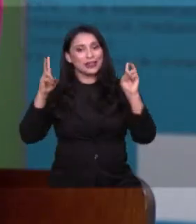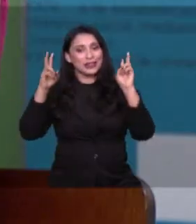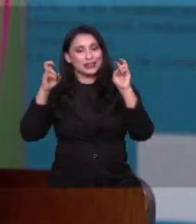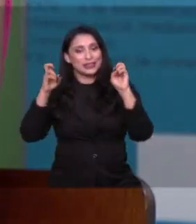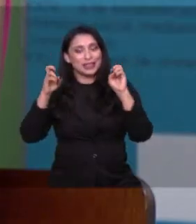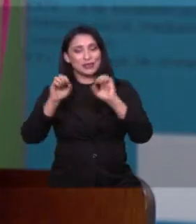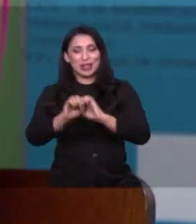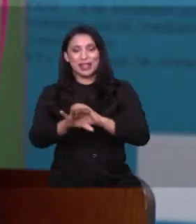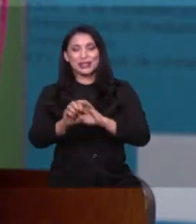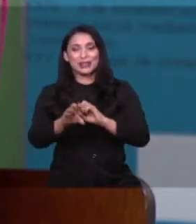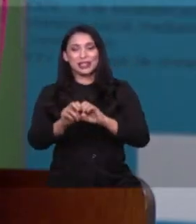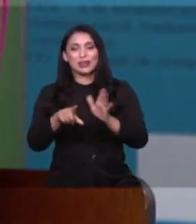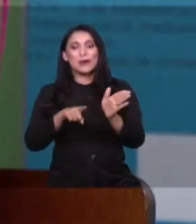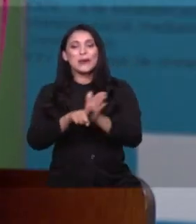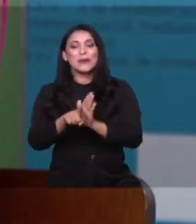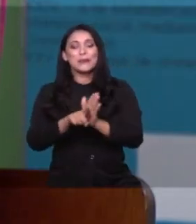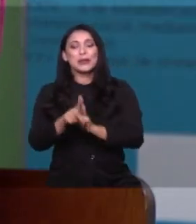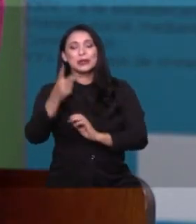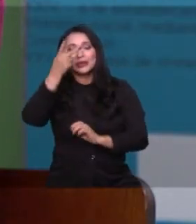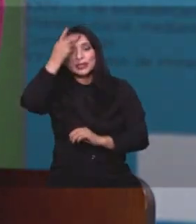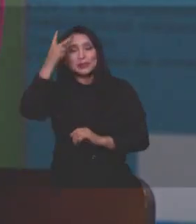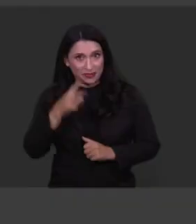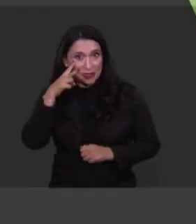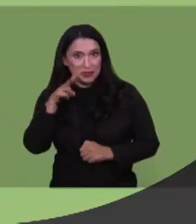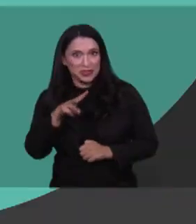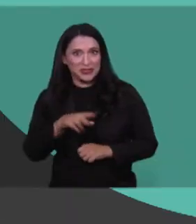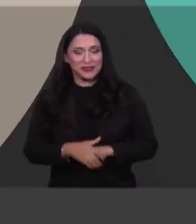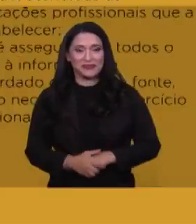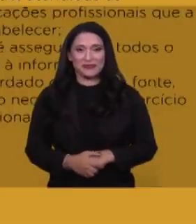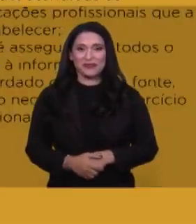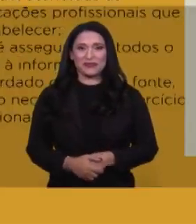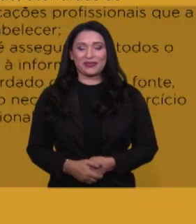Eu chamo mais uma pergunta de telespectador. Vamos ver.